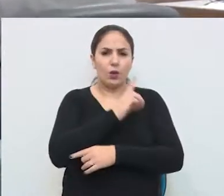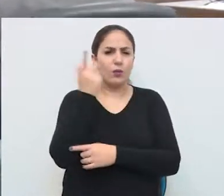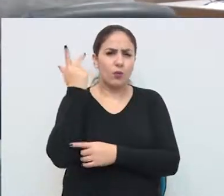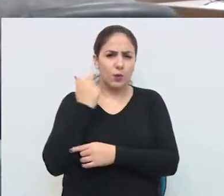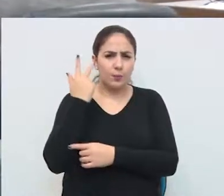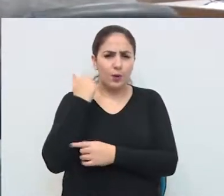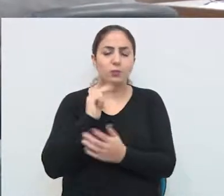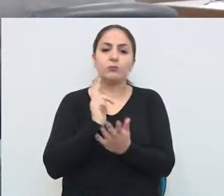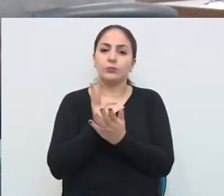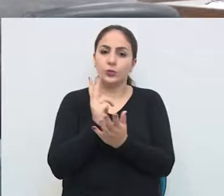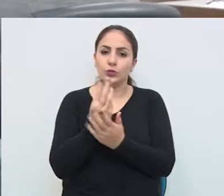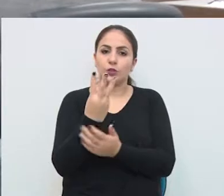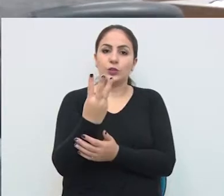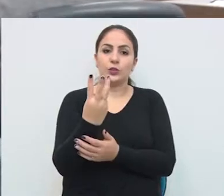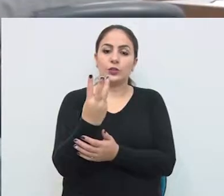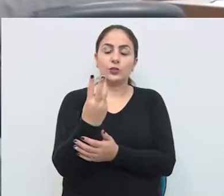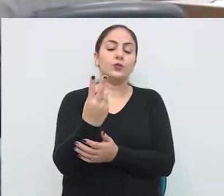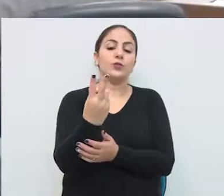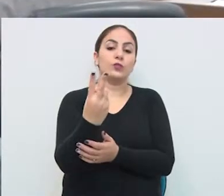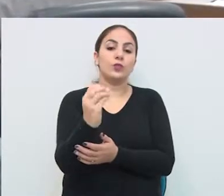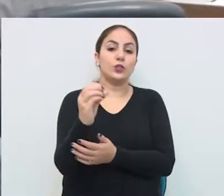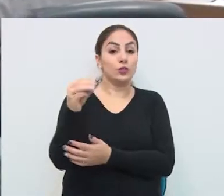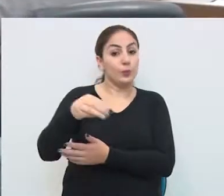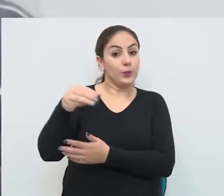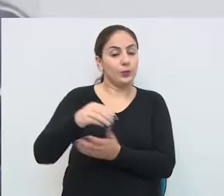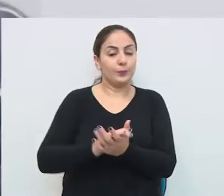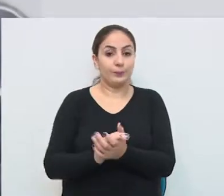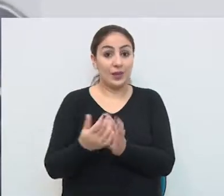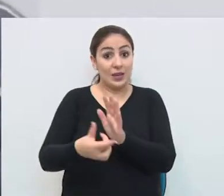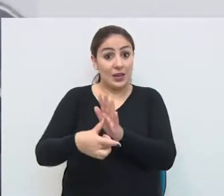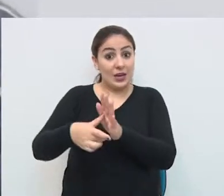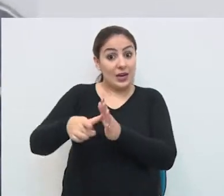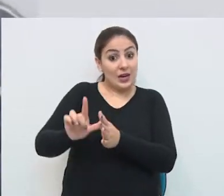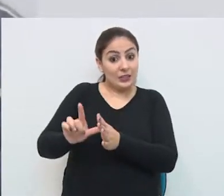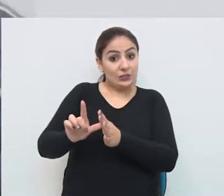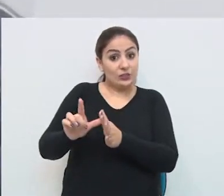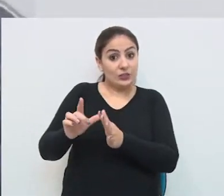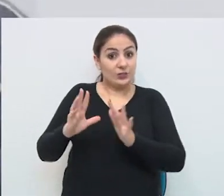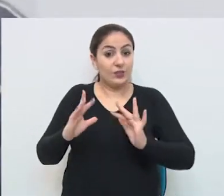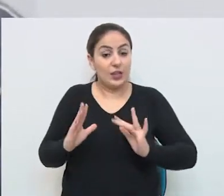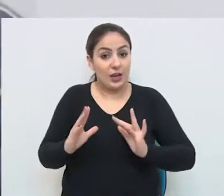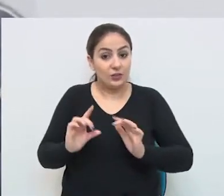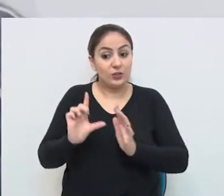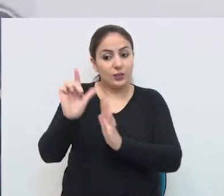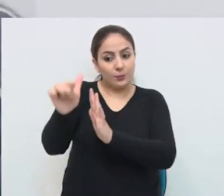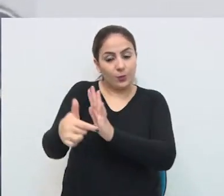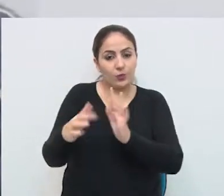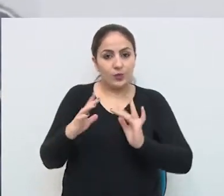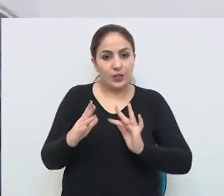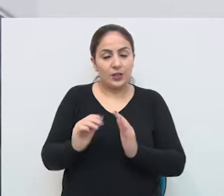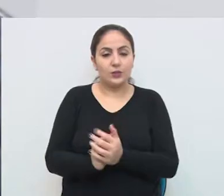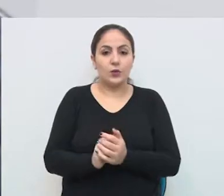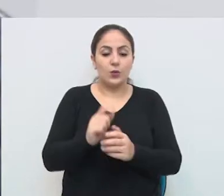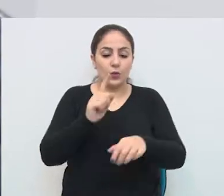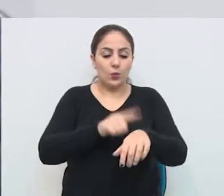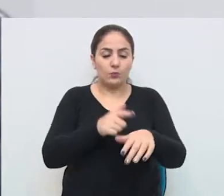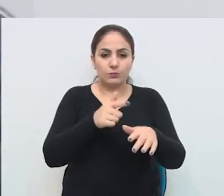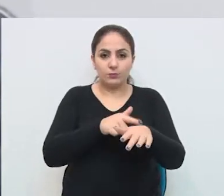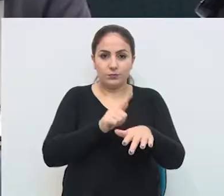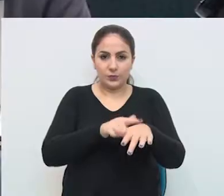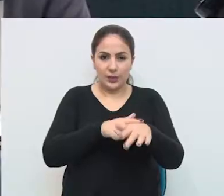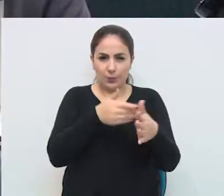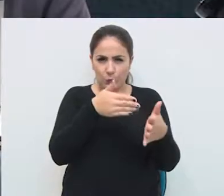dias normais continua sendo de 20 minutos. Já na véspera e pós-feriado, o limite é de meia